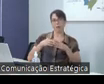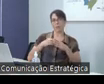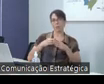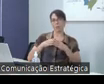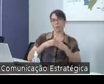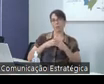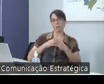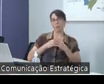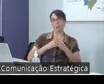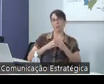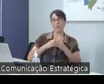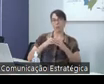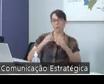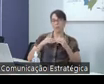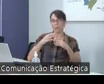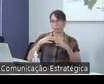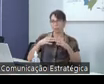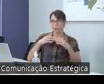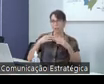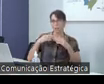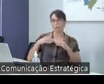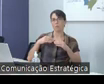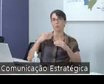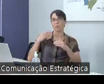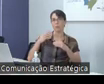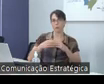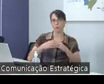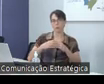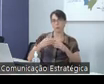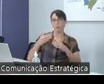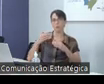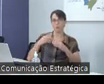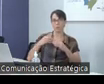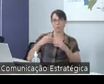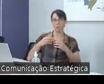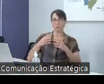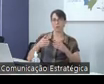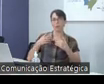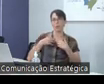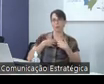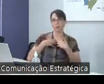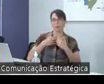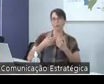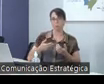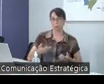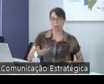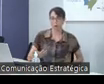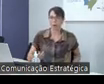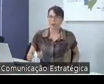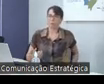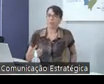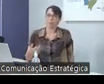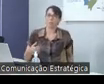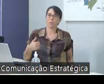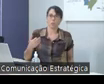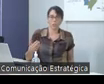tenham carga viral e de fato sem nenhuma ação na medicação antes disso para que a gente não tem acesso ao